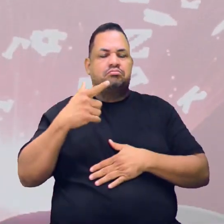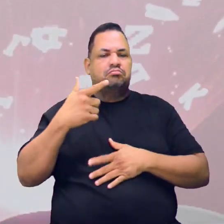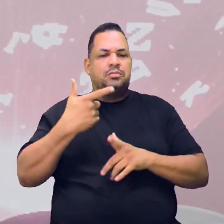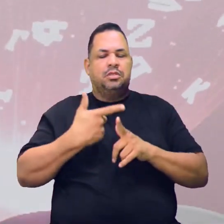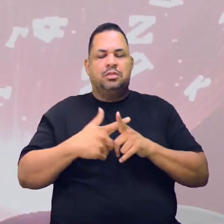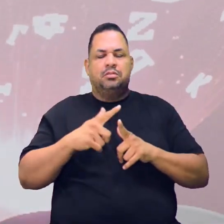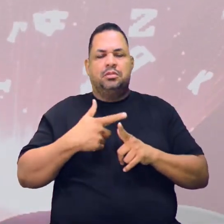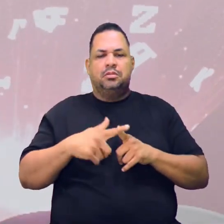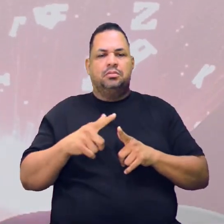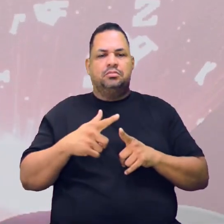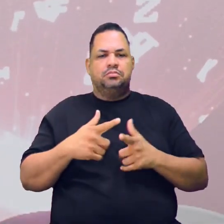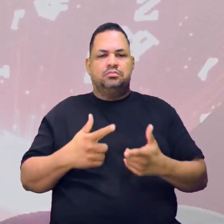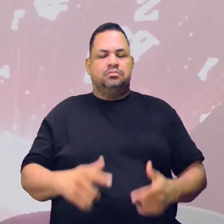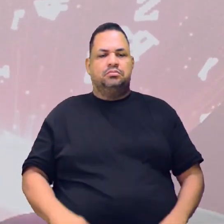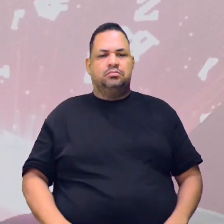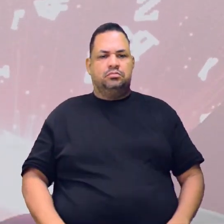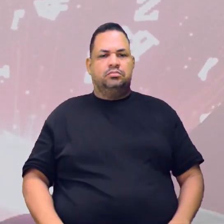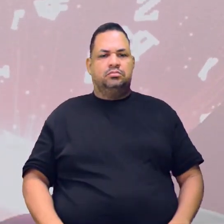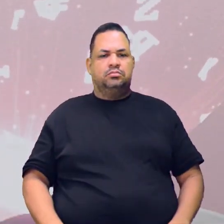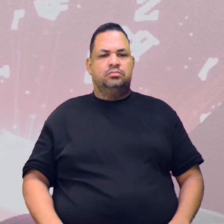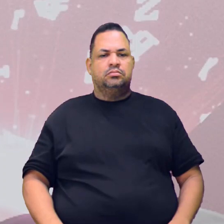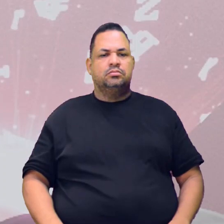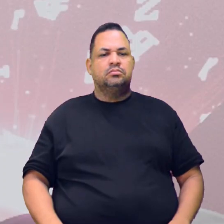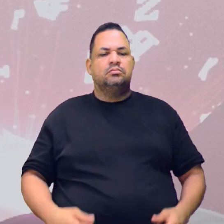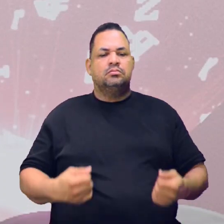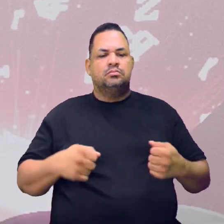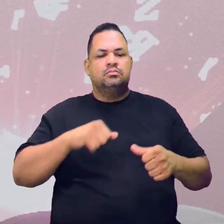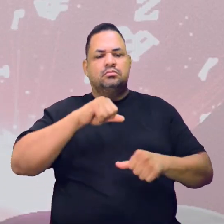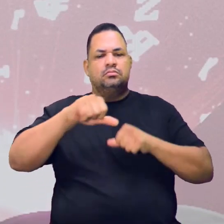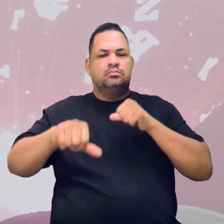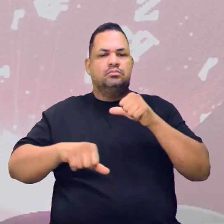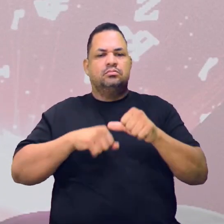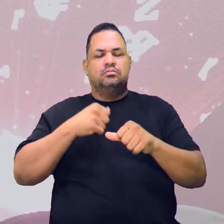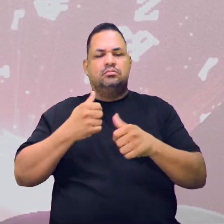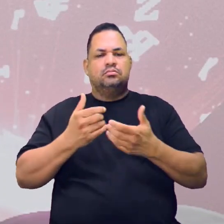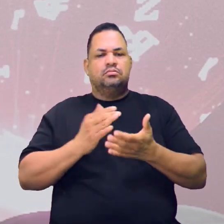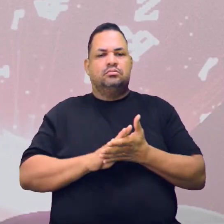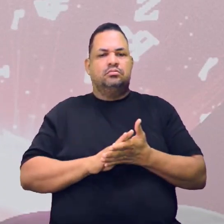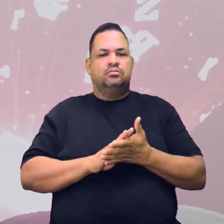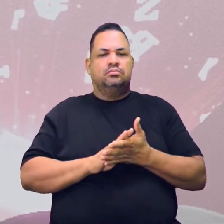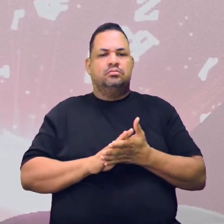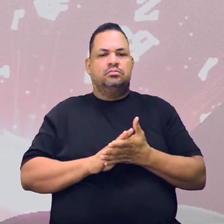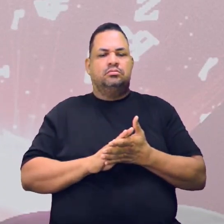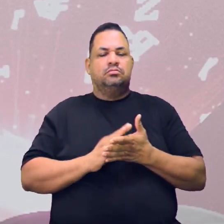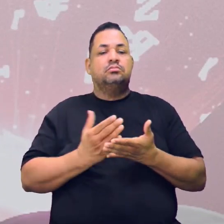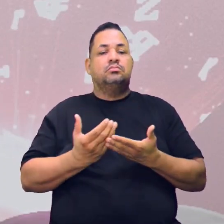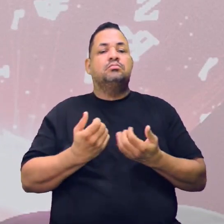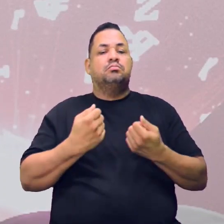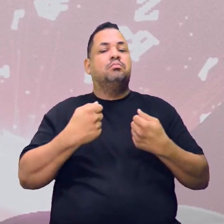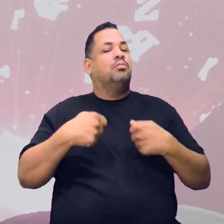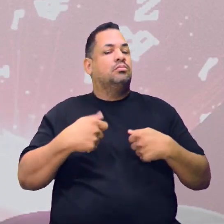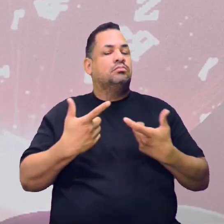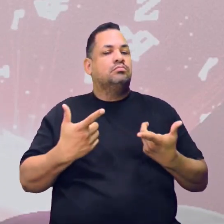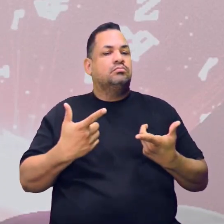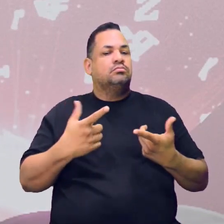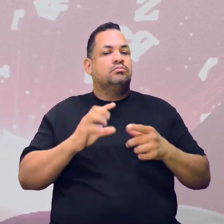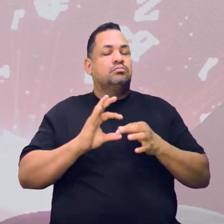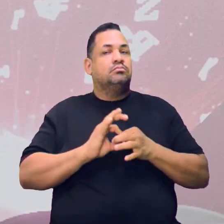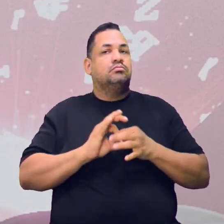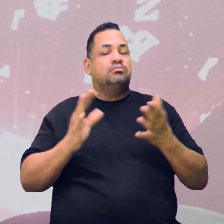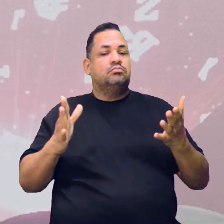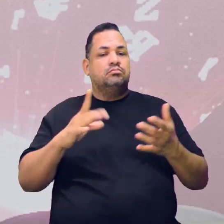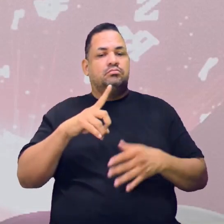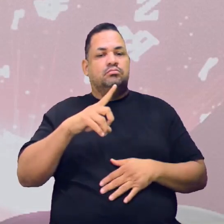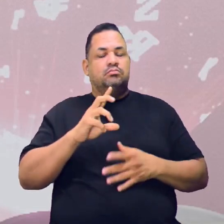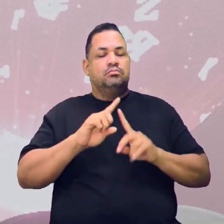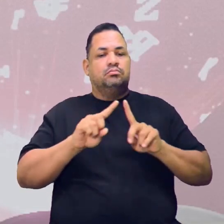nenhuma consequência, tá certo? Você pode mudar a sua atuação. Ele dá essa liberdade. Mas se